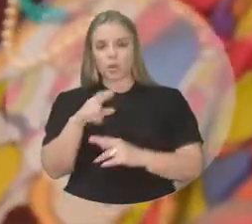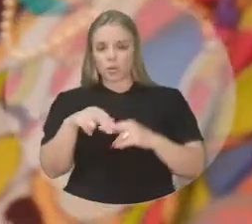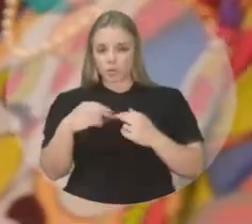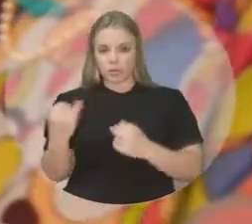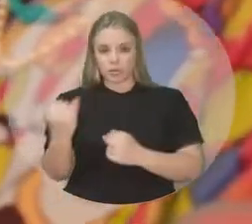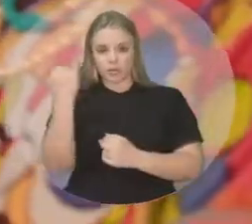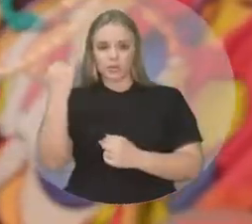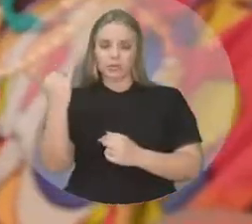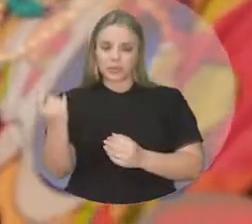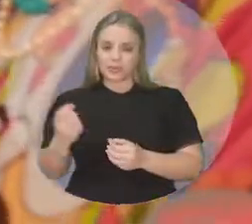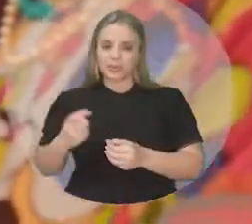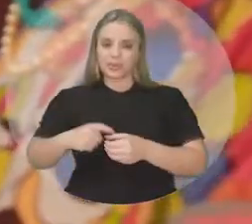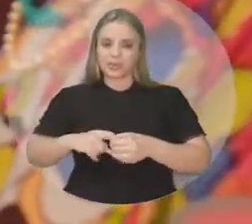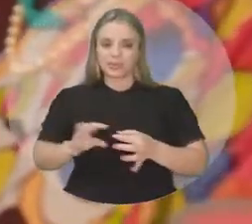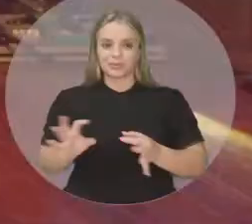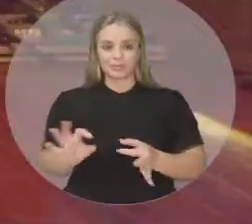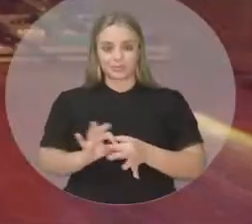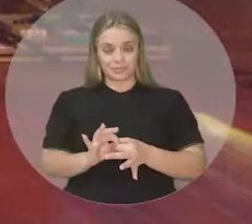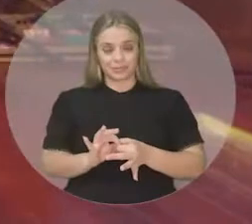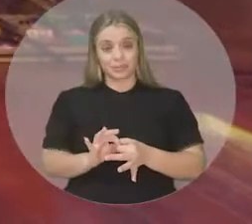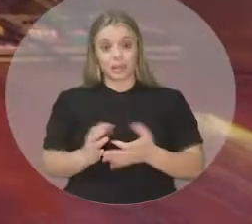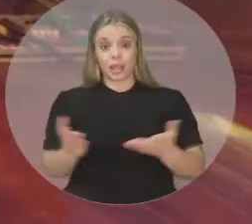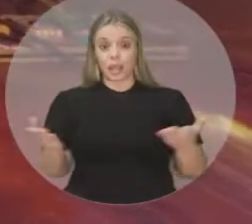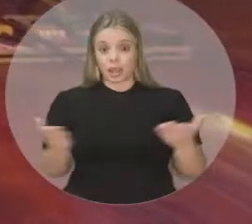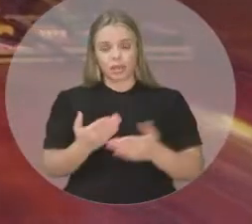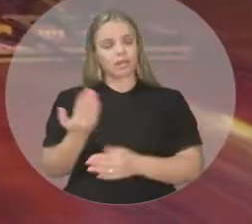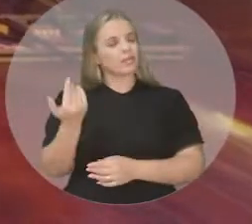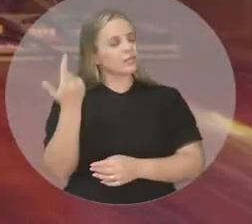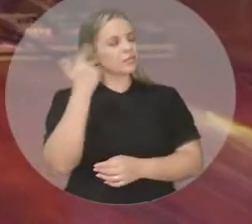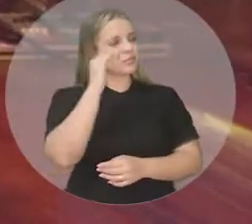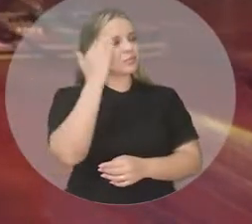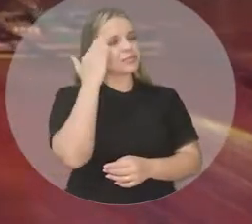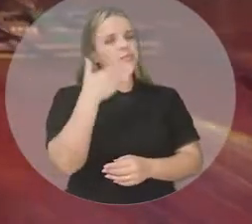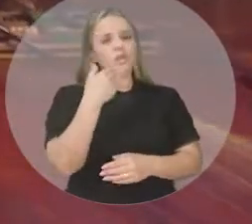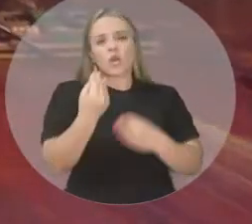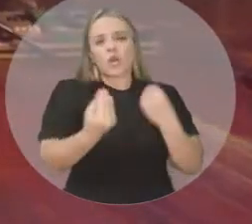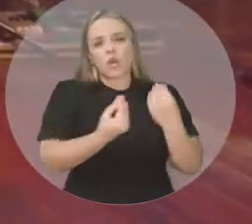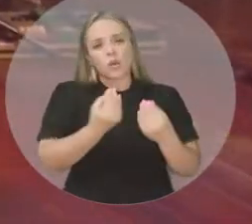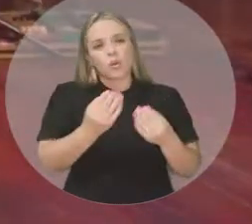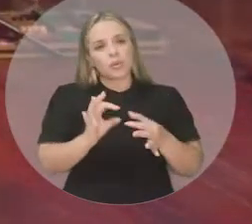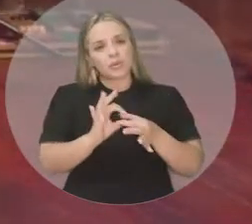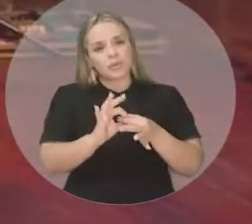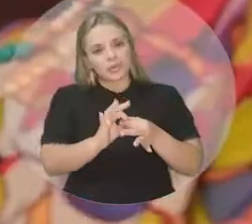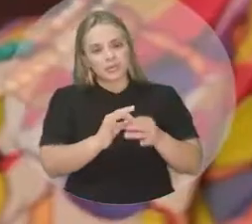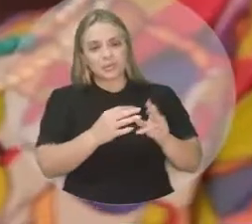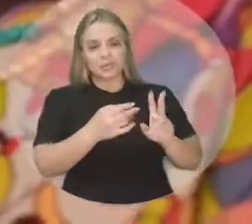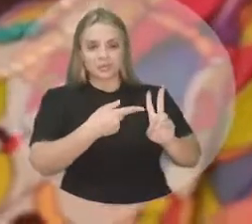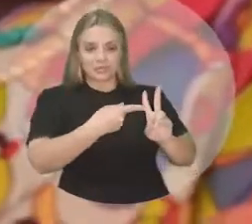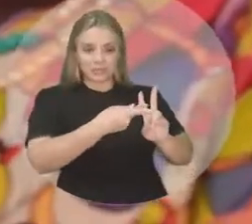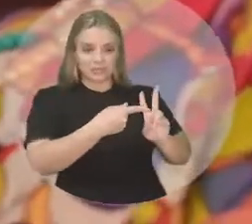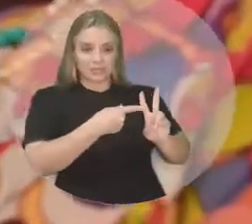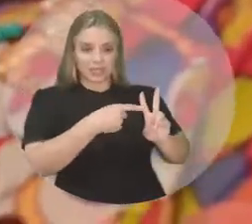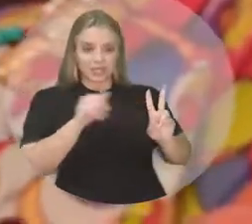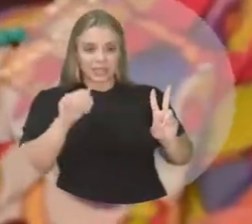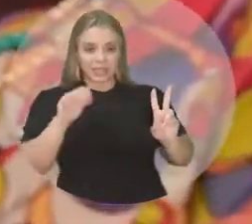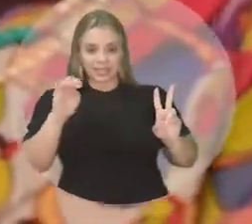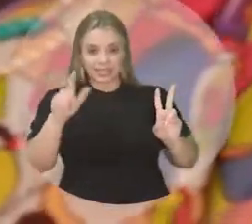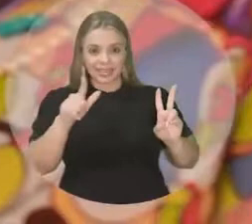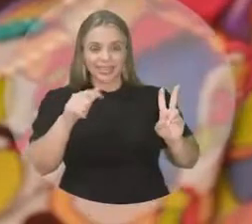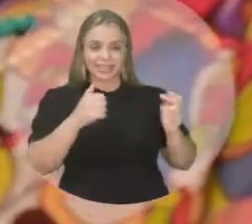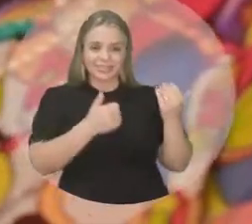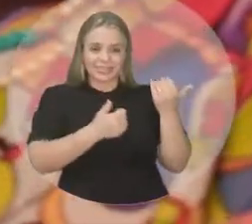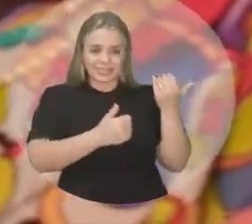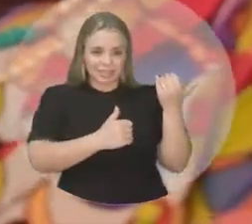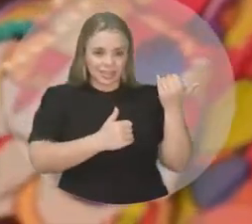também, tocar com esses jovens, né? Trazendo uma musicalidade de alma. Porque a música, ela